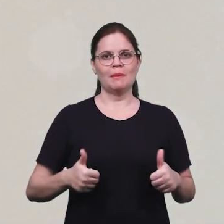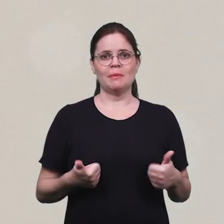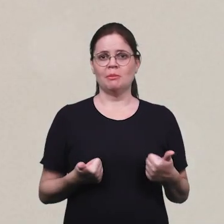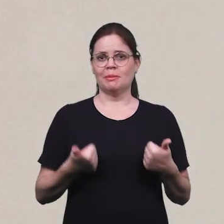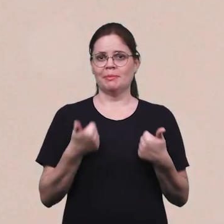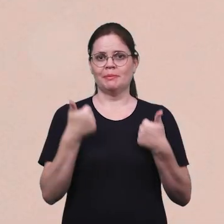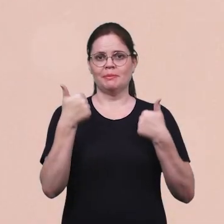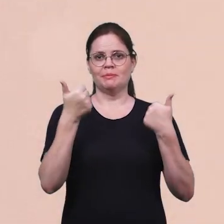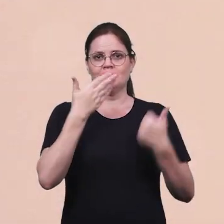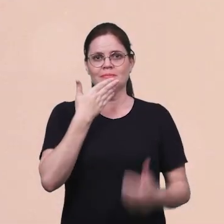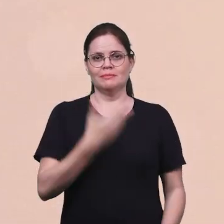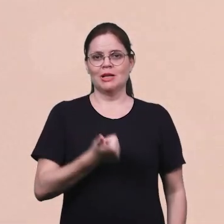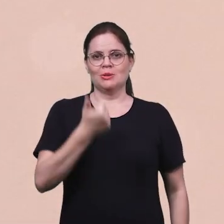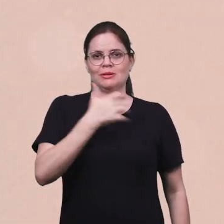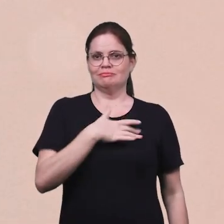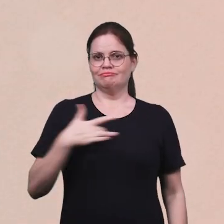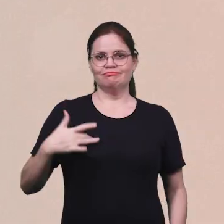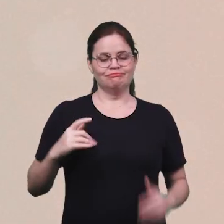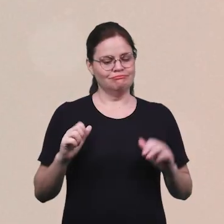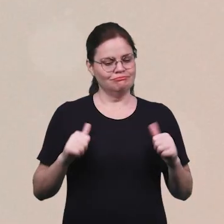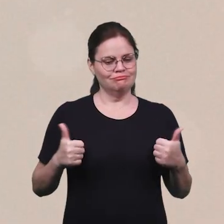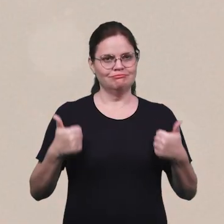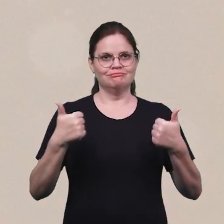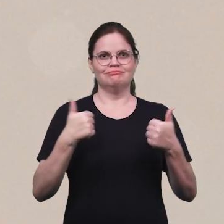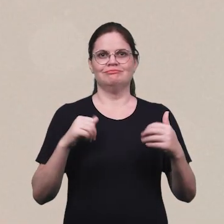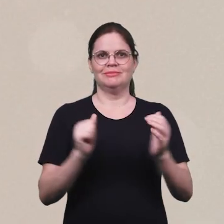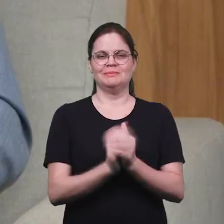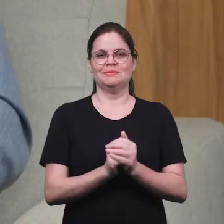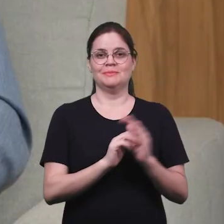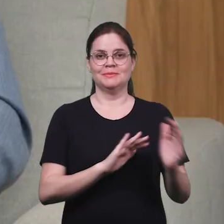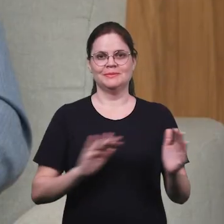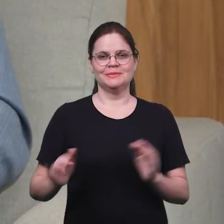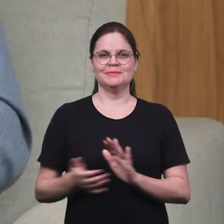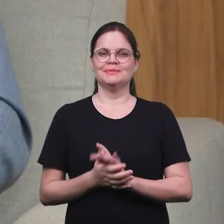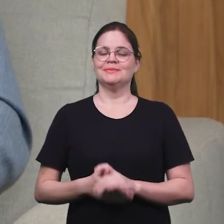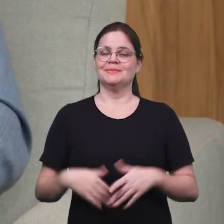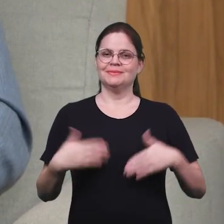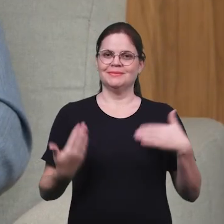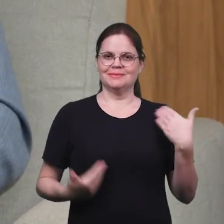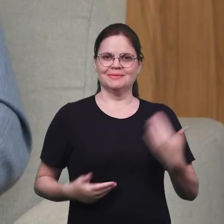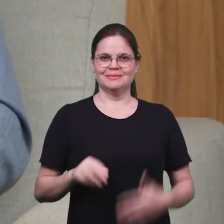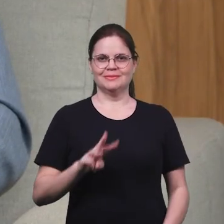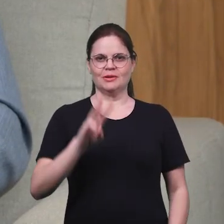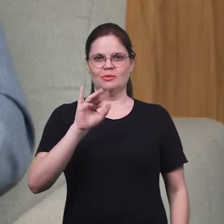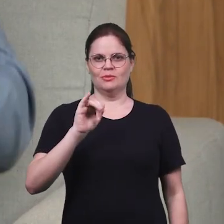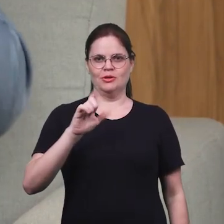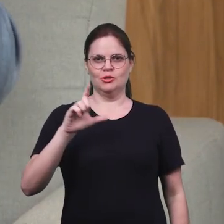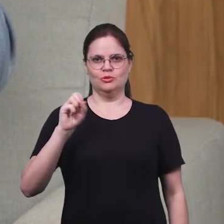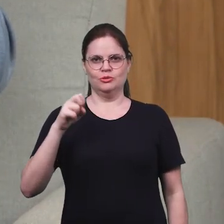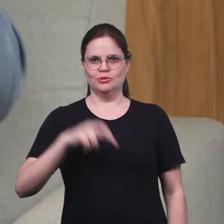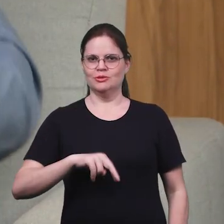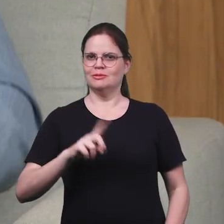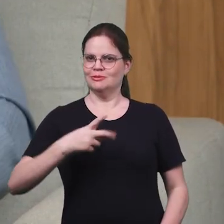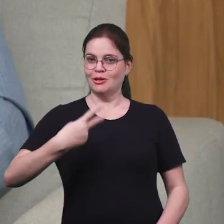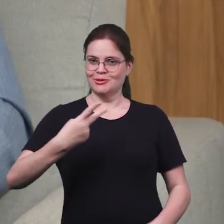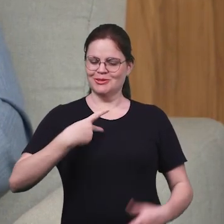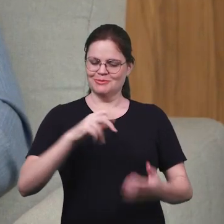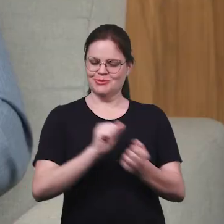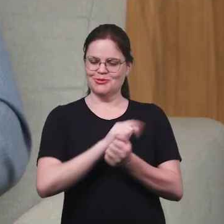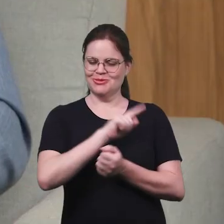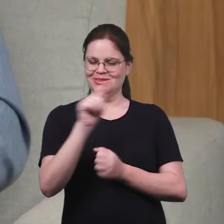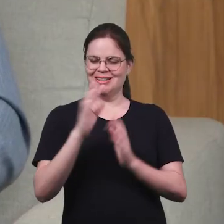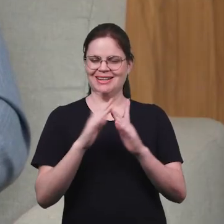fui da vitória. Amém. Irmão Wilson, glória a Deus, estamos juntos lá na igreja de